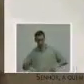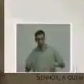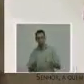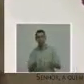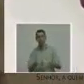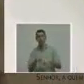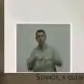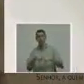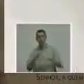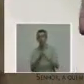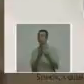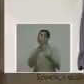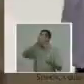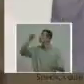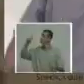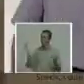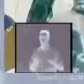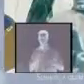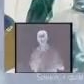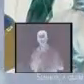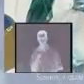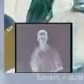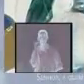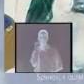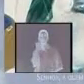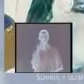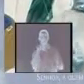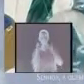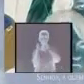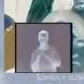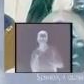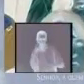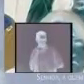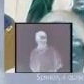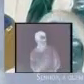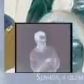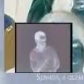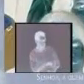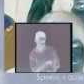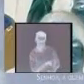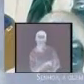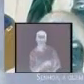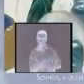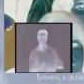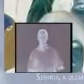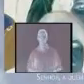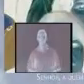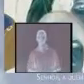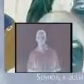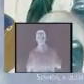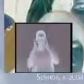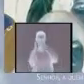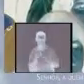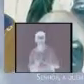filho guarda o teu coração essa palavra de ordem absoluta no Versículo 23